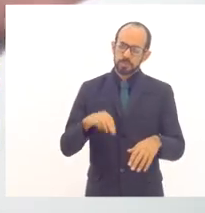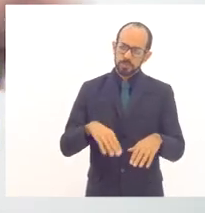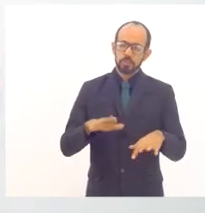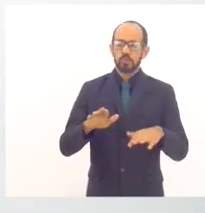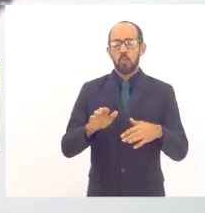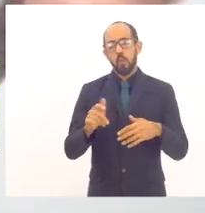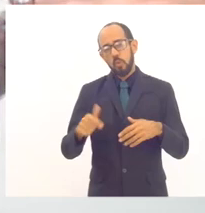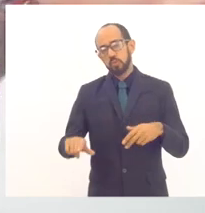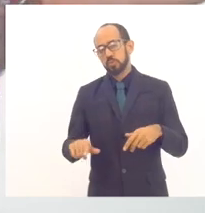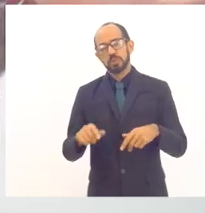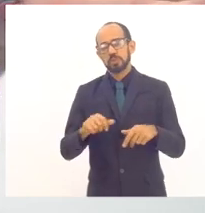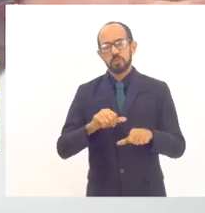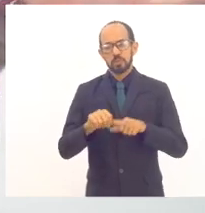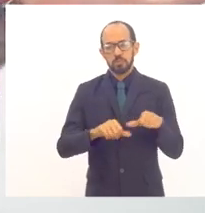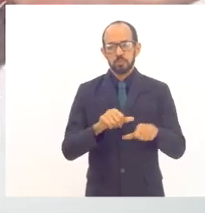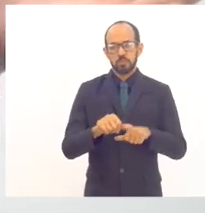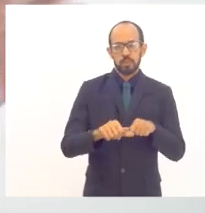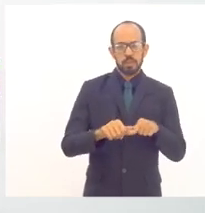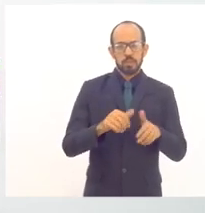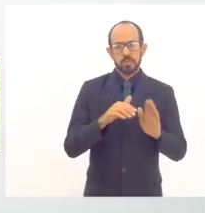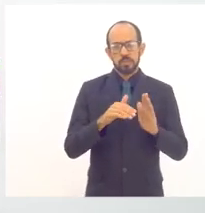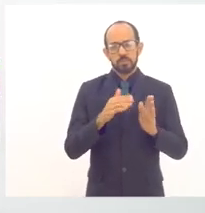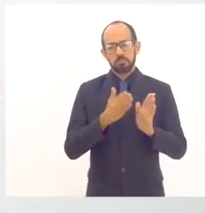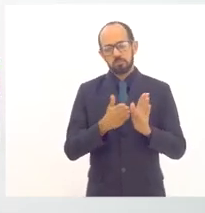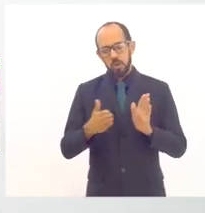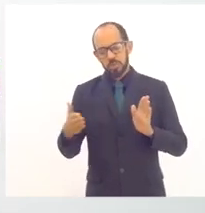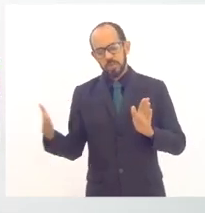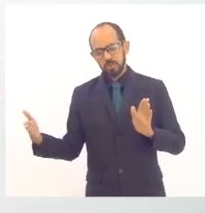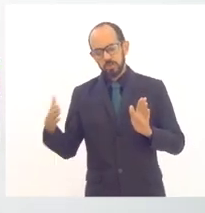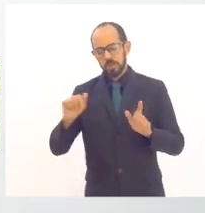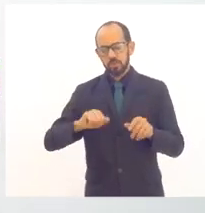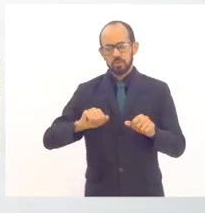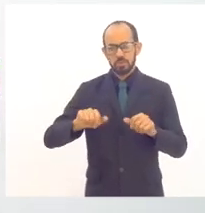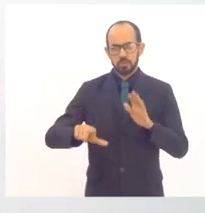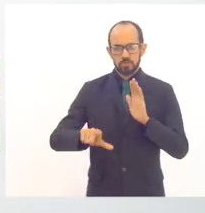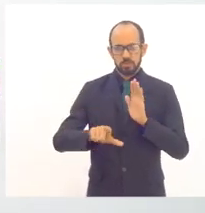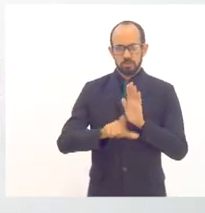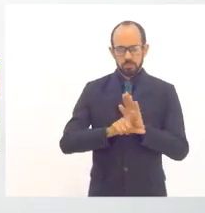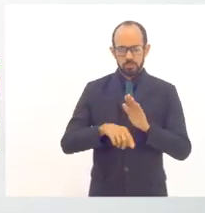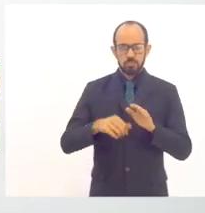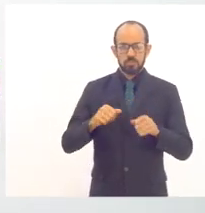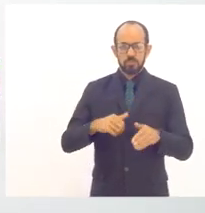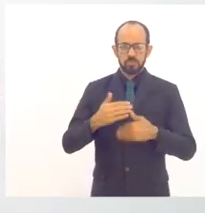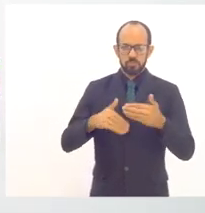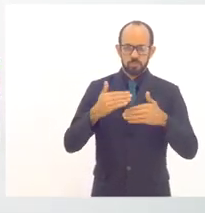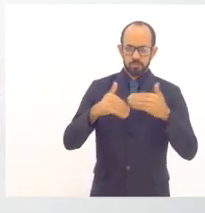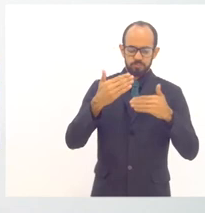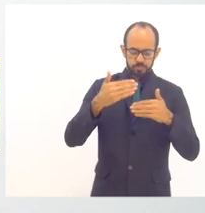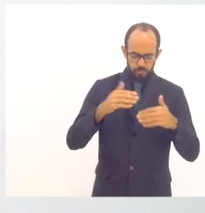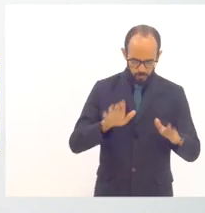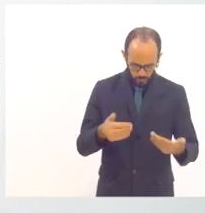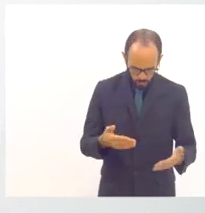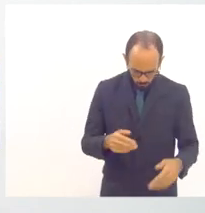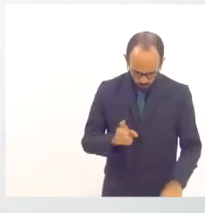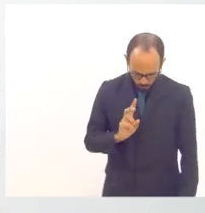ser modificadas no processo legislativo. Não era esse esclarecimento que eu queria dar. Então, vamos continuar